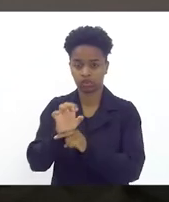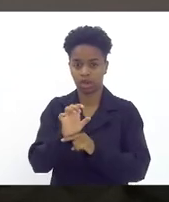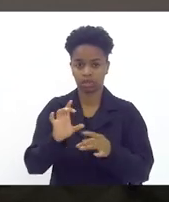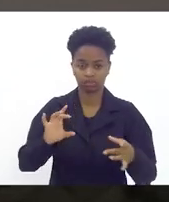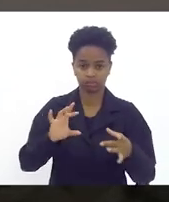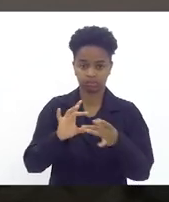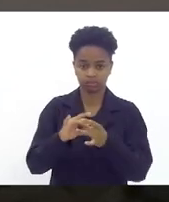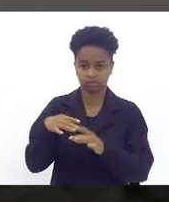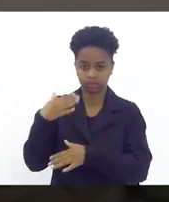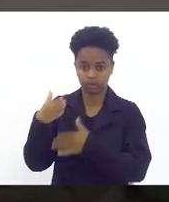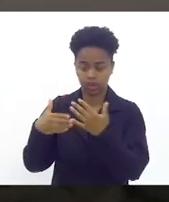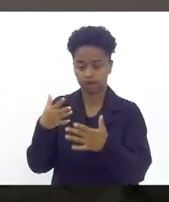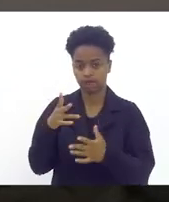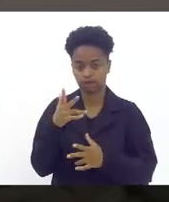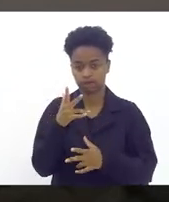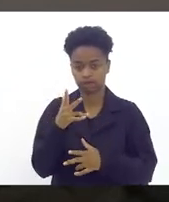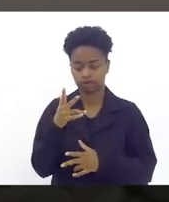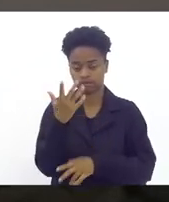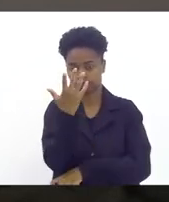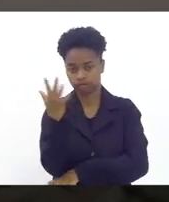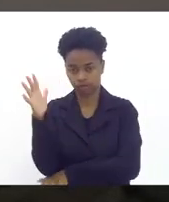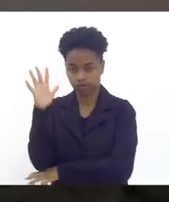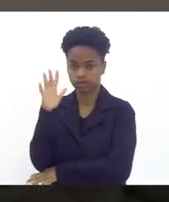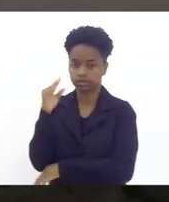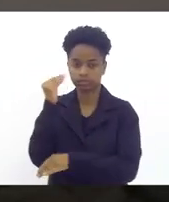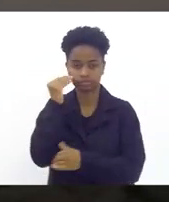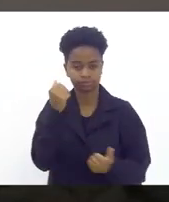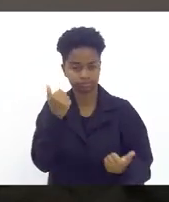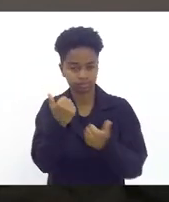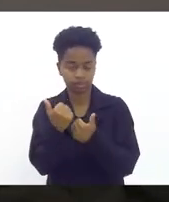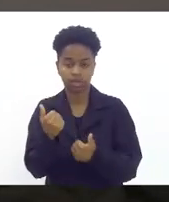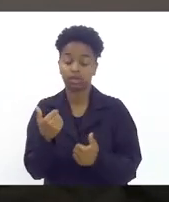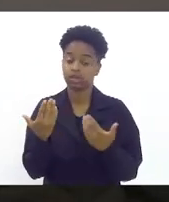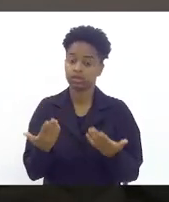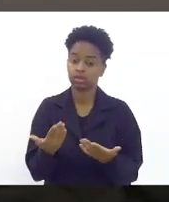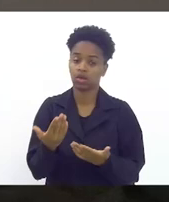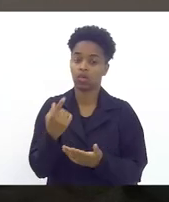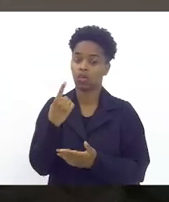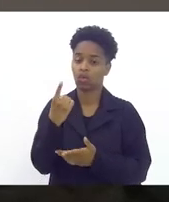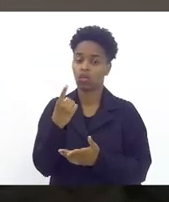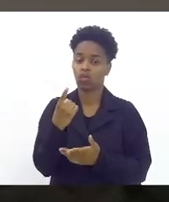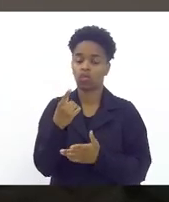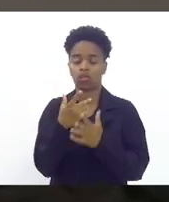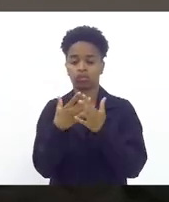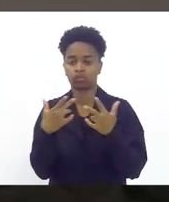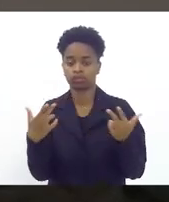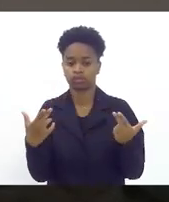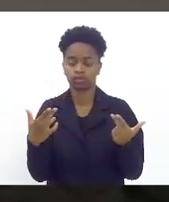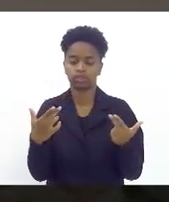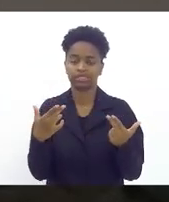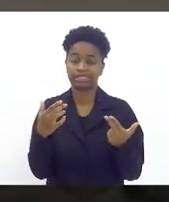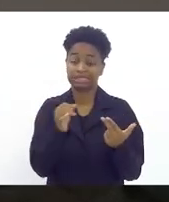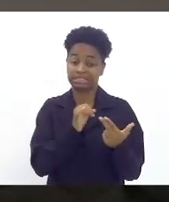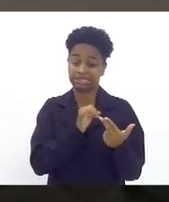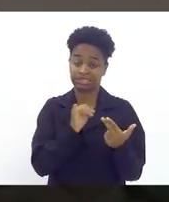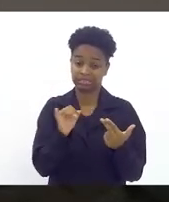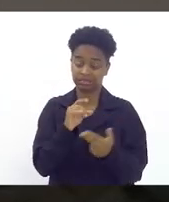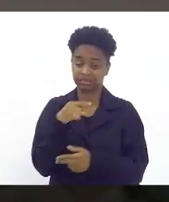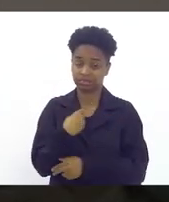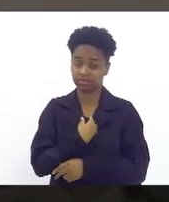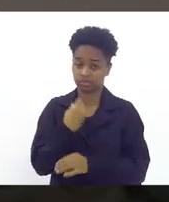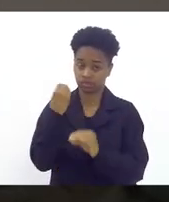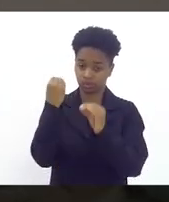ao desenvolvimento Florestal então é um dos pontos aí era que se fosse colocado